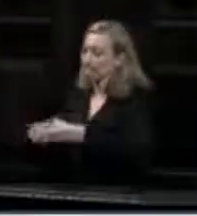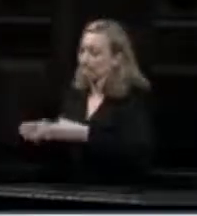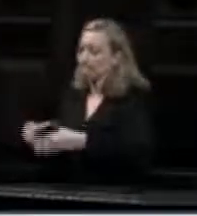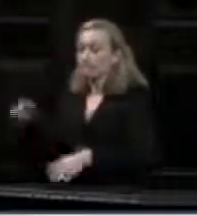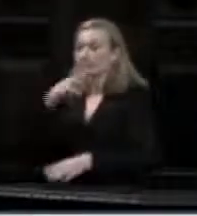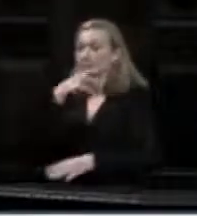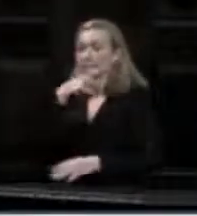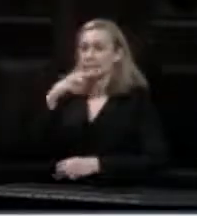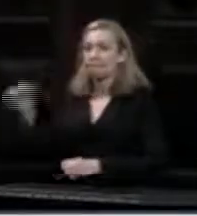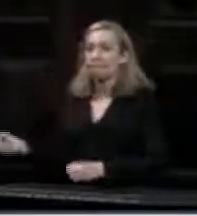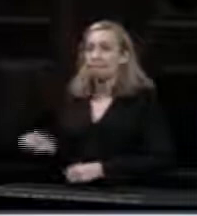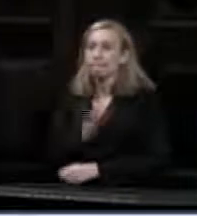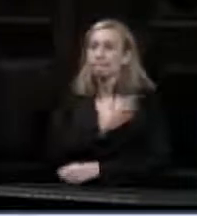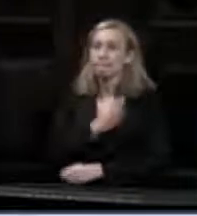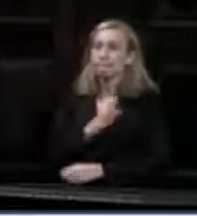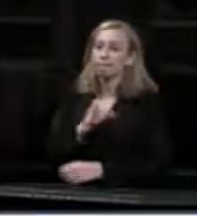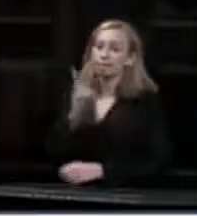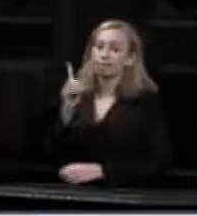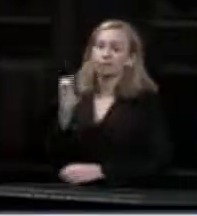nova democracia